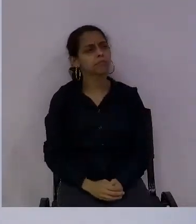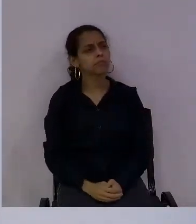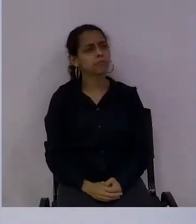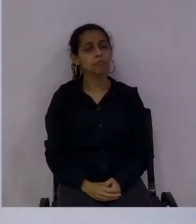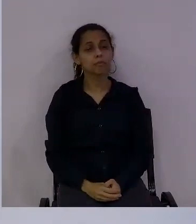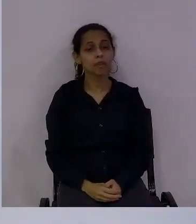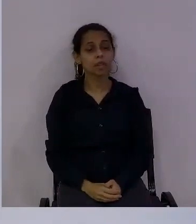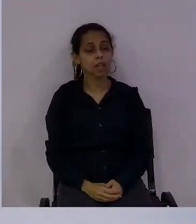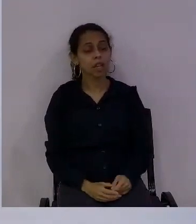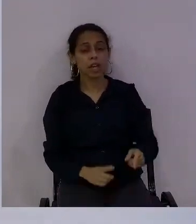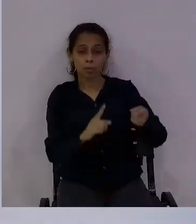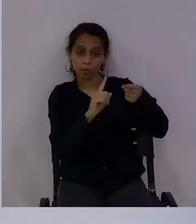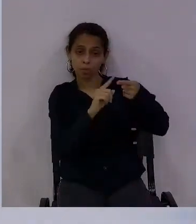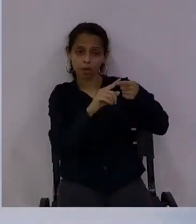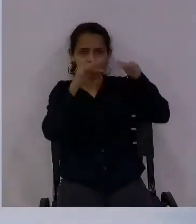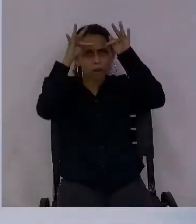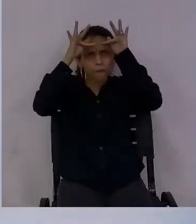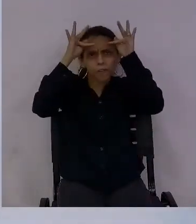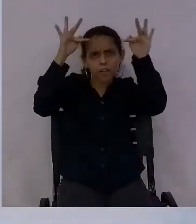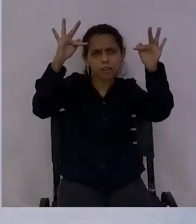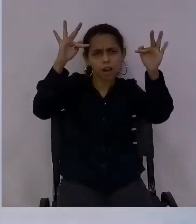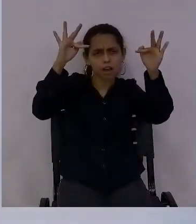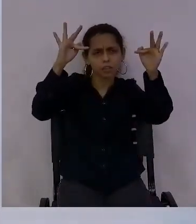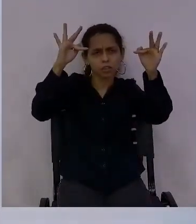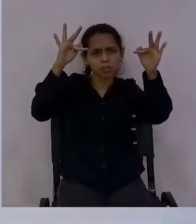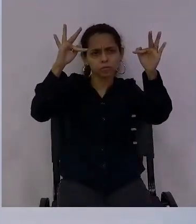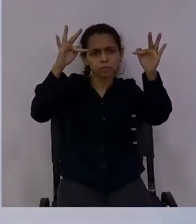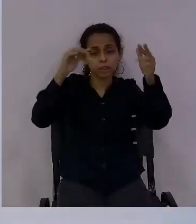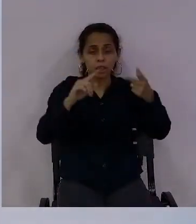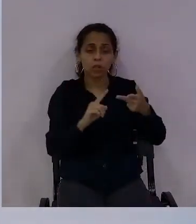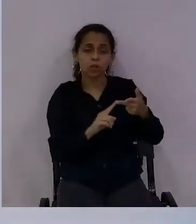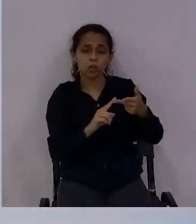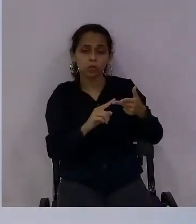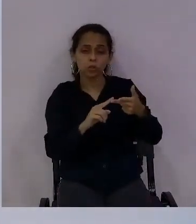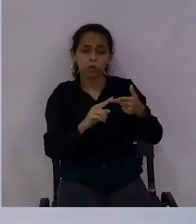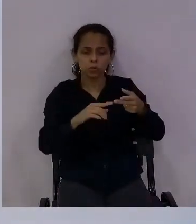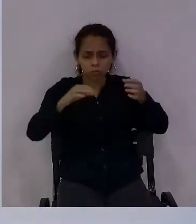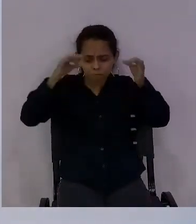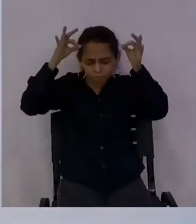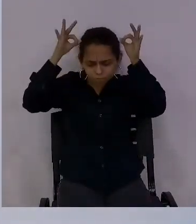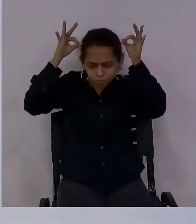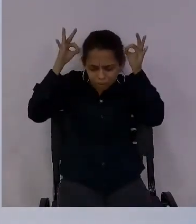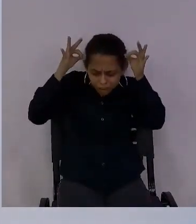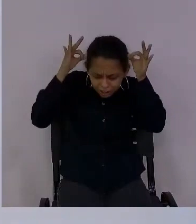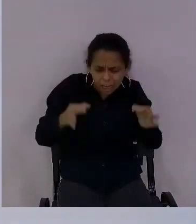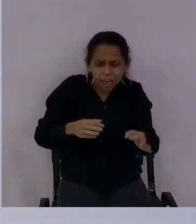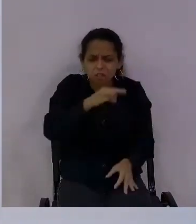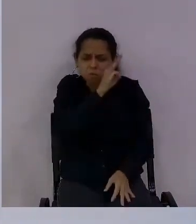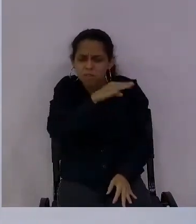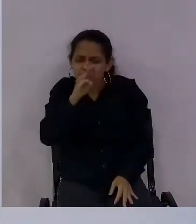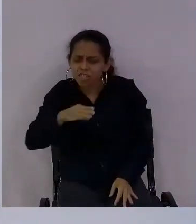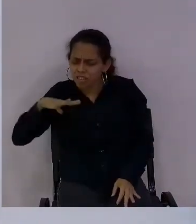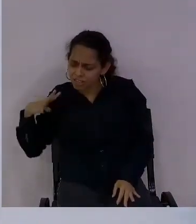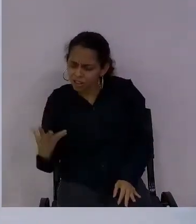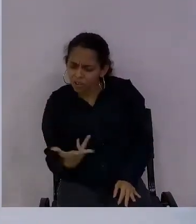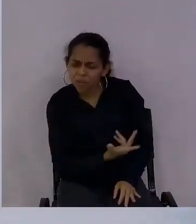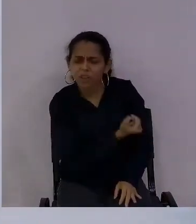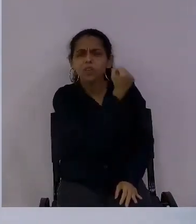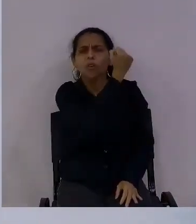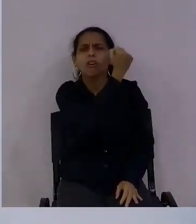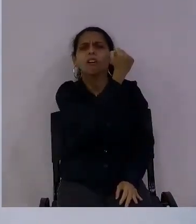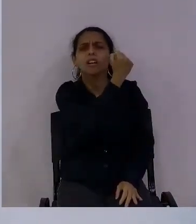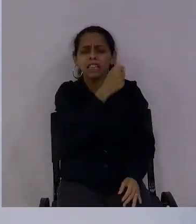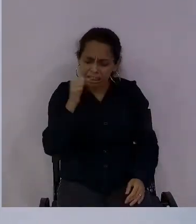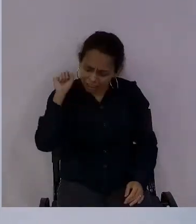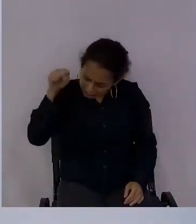lado, a fidelidade de Deus. Por outro lado, uma maneira de atestar a legitimidade do Messias, do Salvador, de Cristo Jesus.